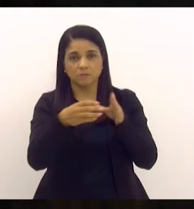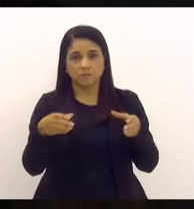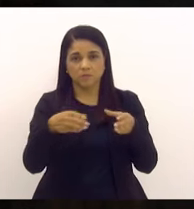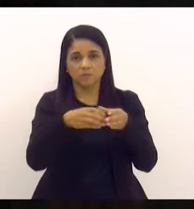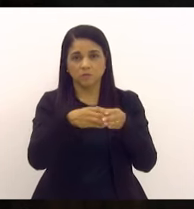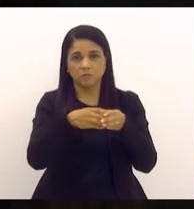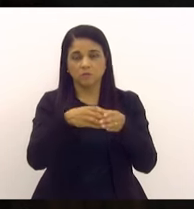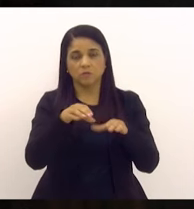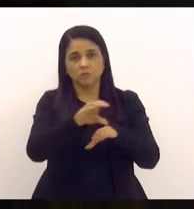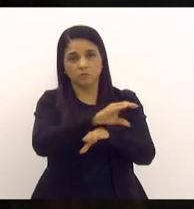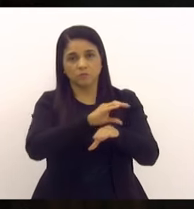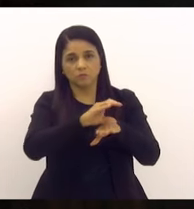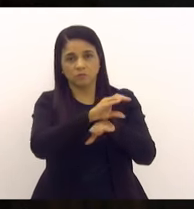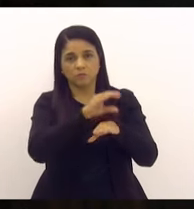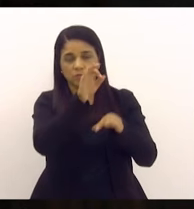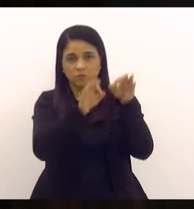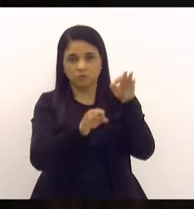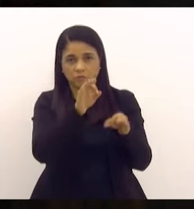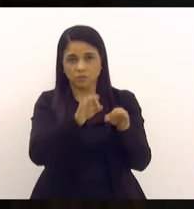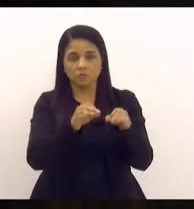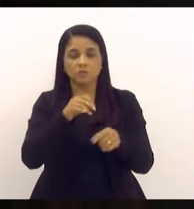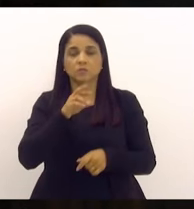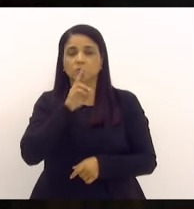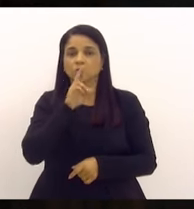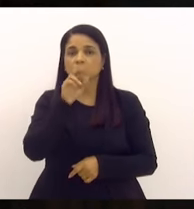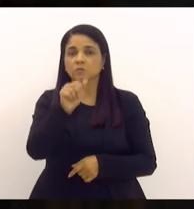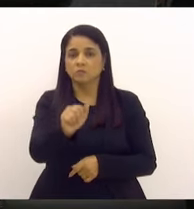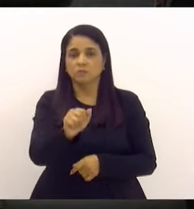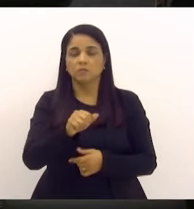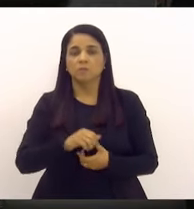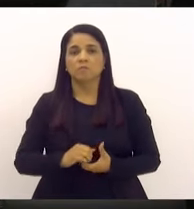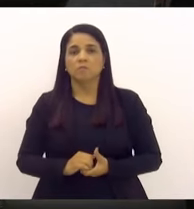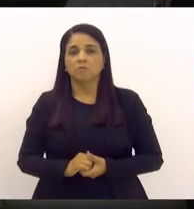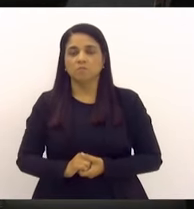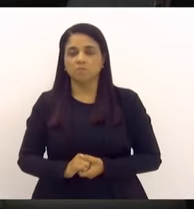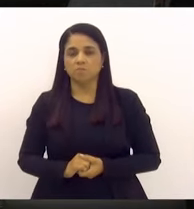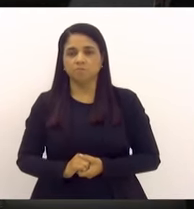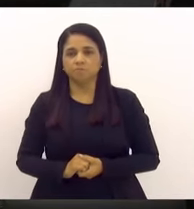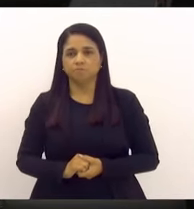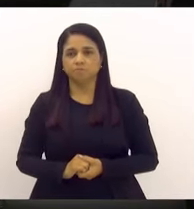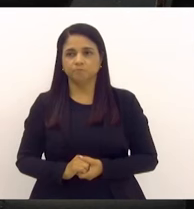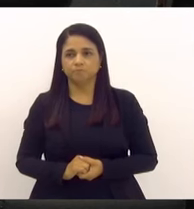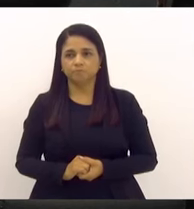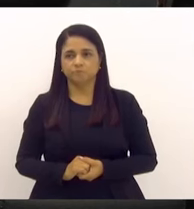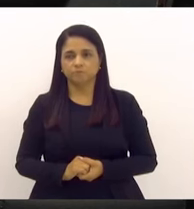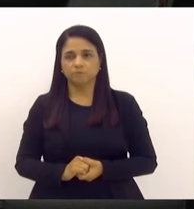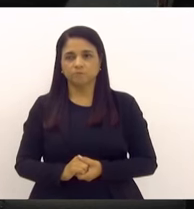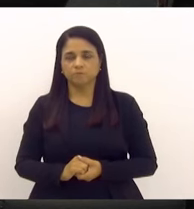Comissão de Constituição e Justiça, deputado Rodrigo Amorim.